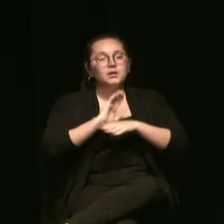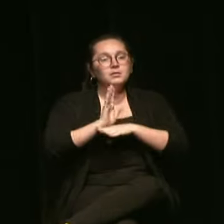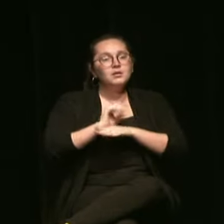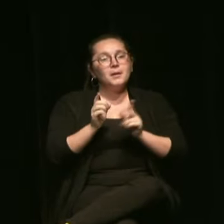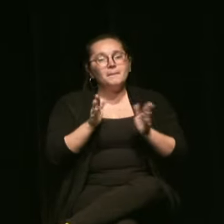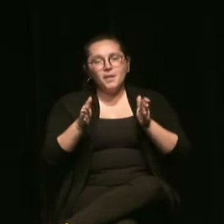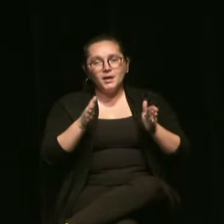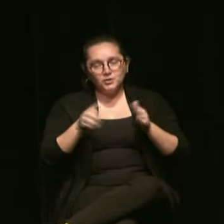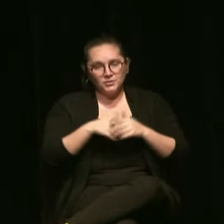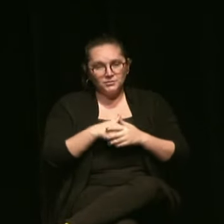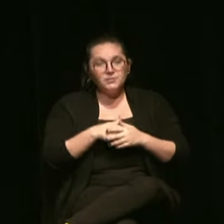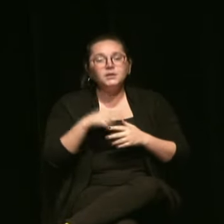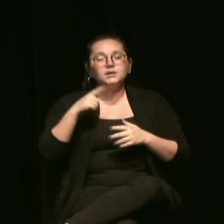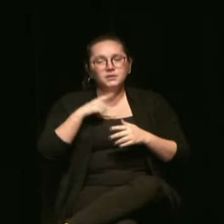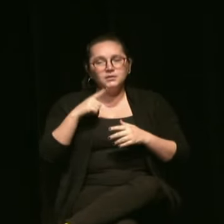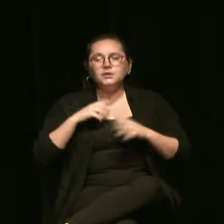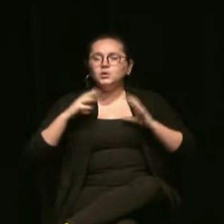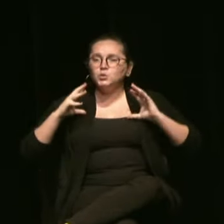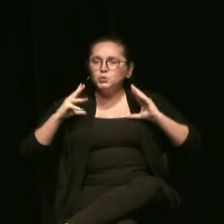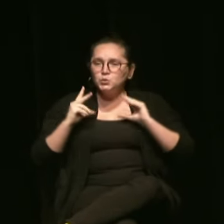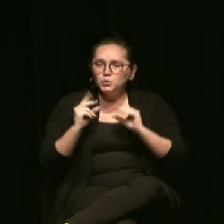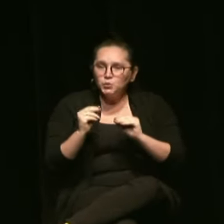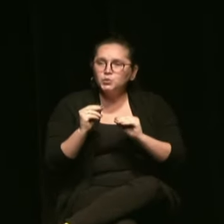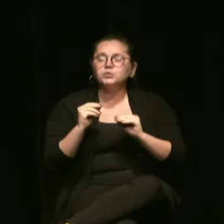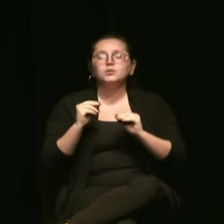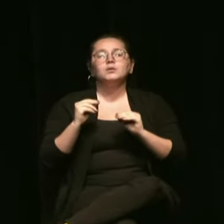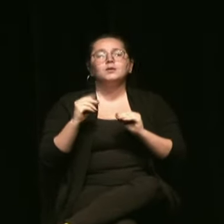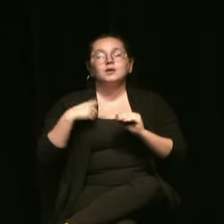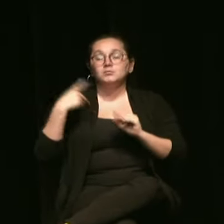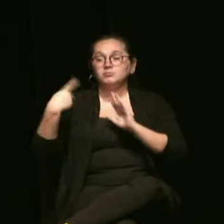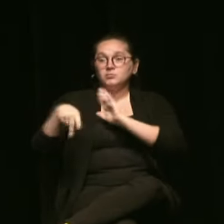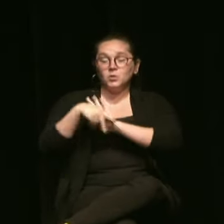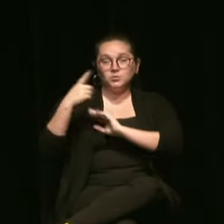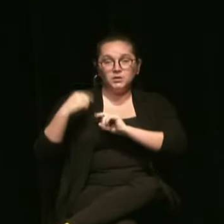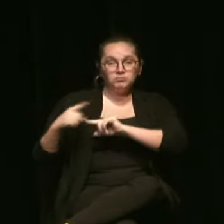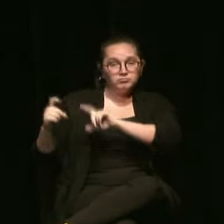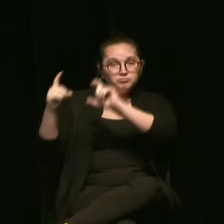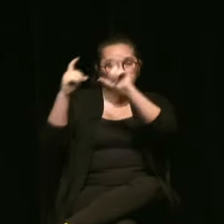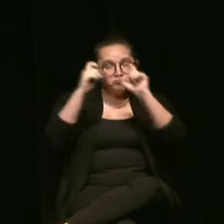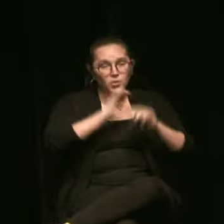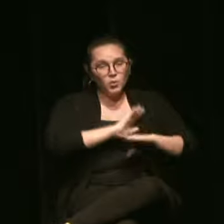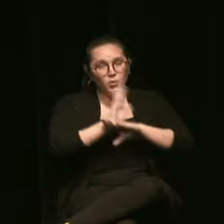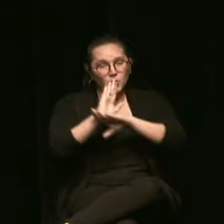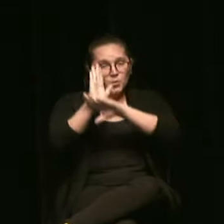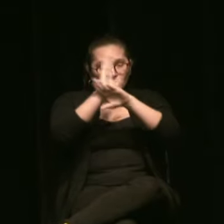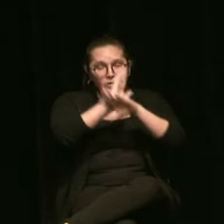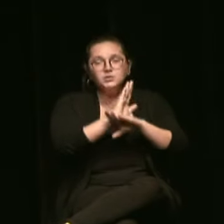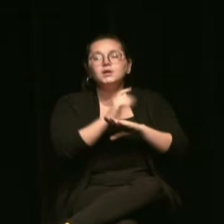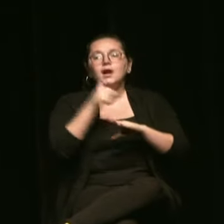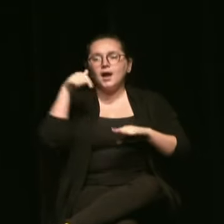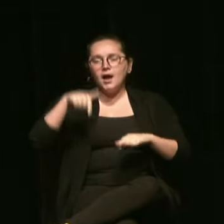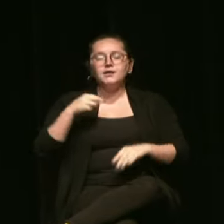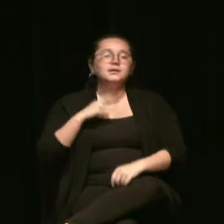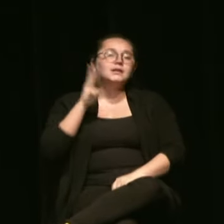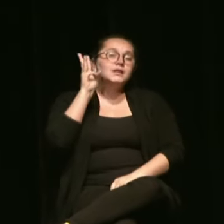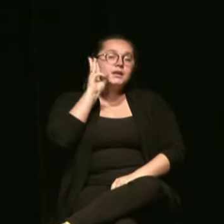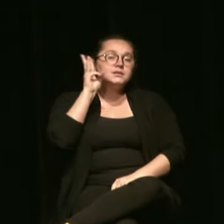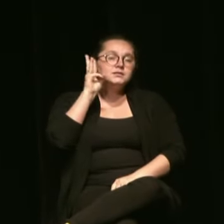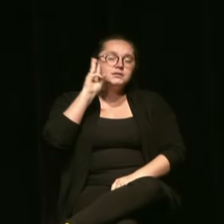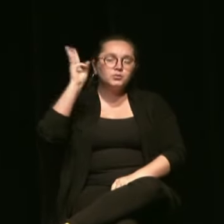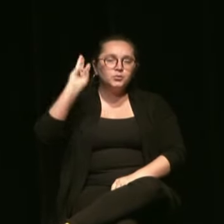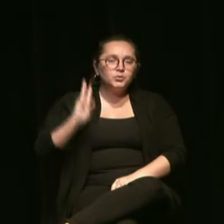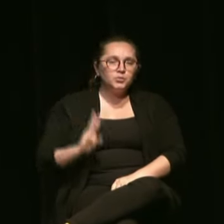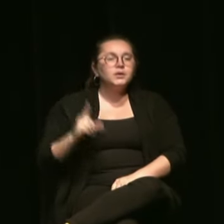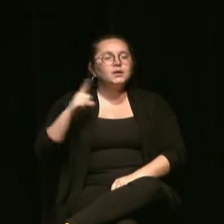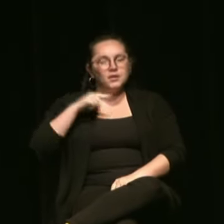A filmografia dele praticamente completa, pelo menos dos longas metragens, está sendo exibida aqui às terças-feiras,